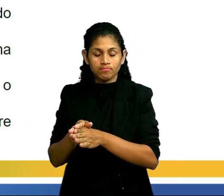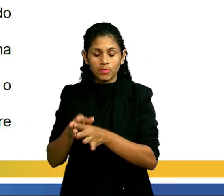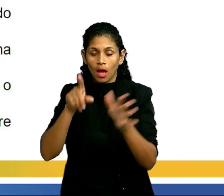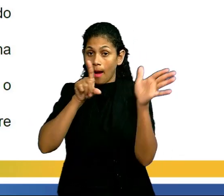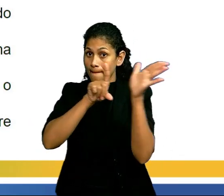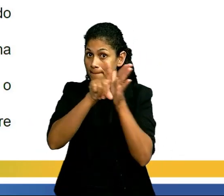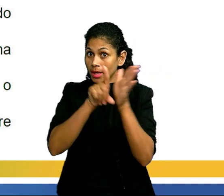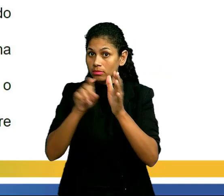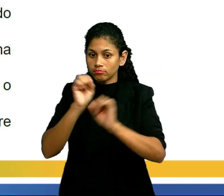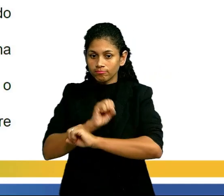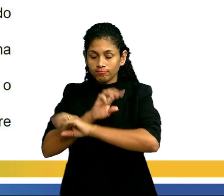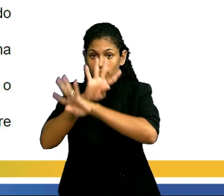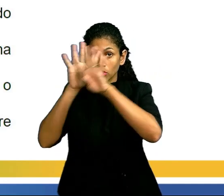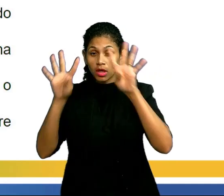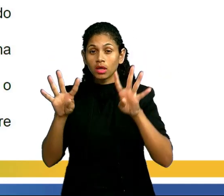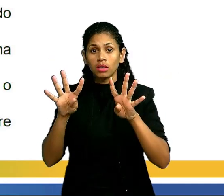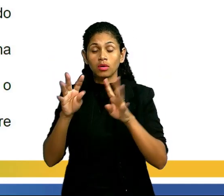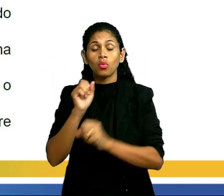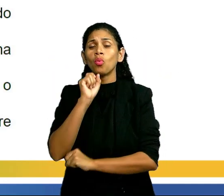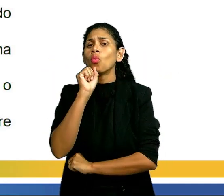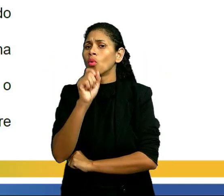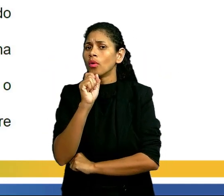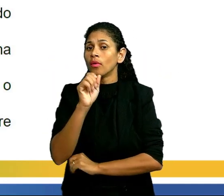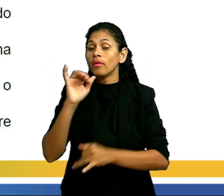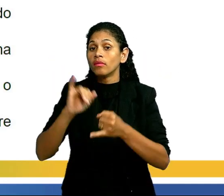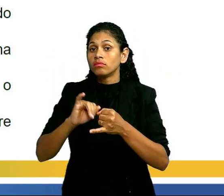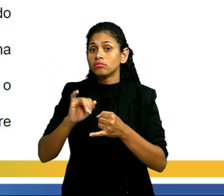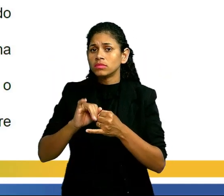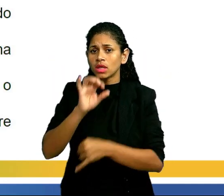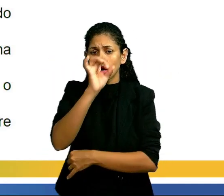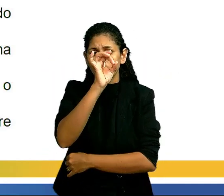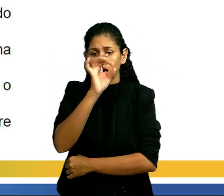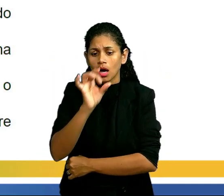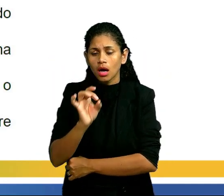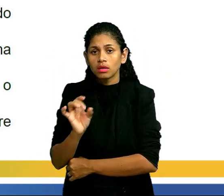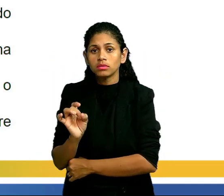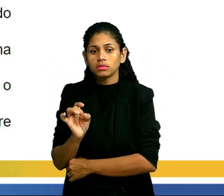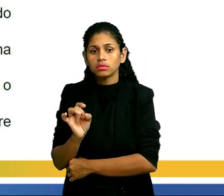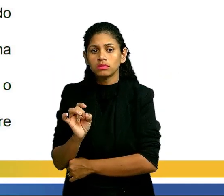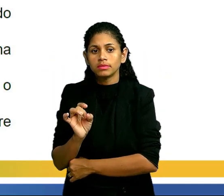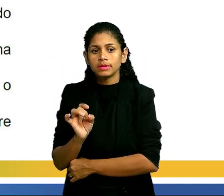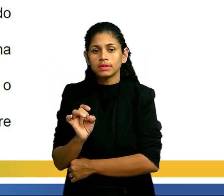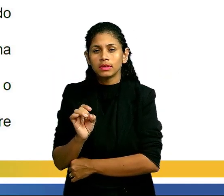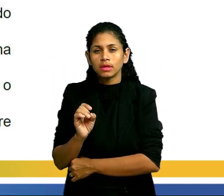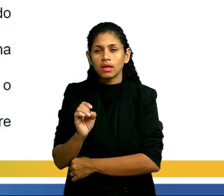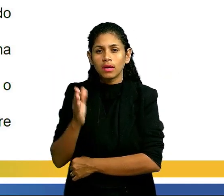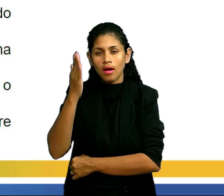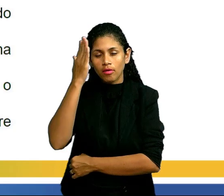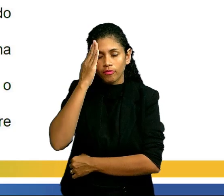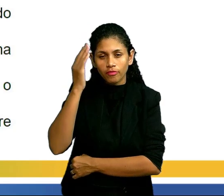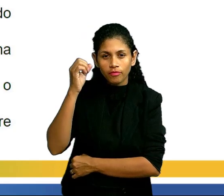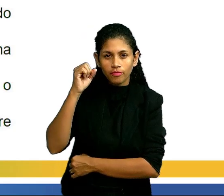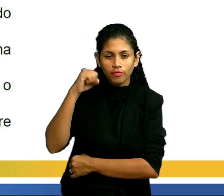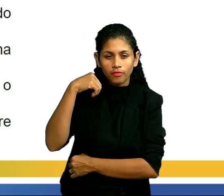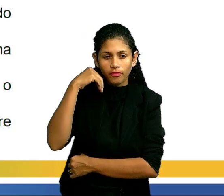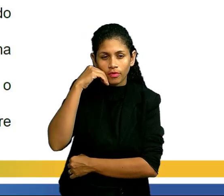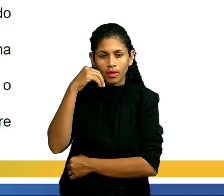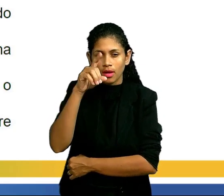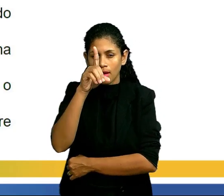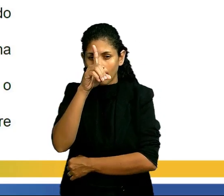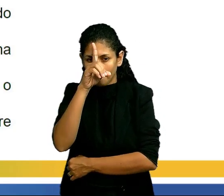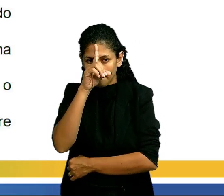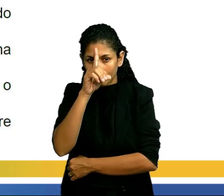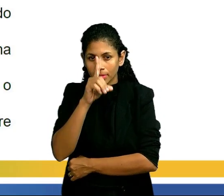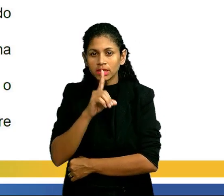tenho que fazer em cada situação que está acometida entre a febre amarela, entre a picada de cobra